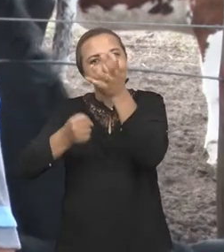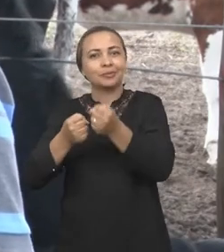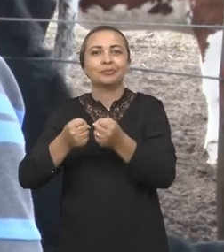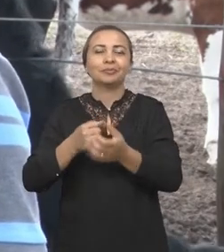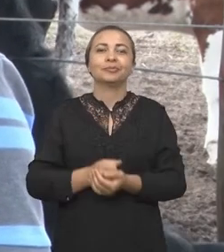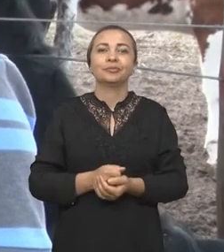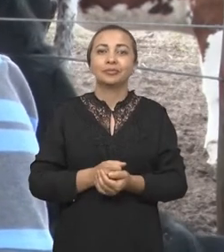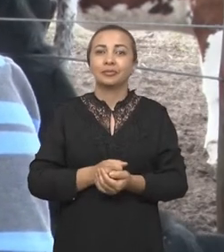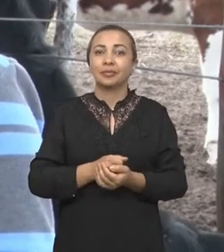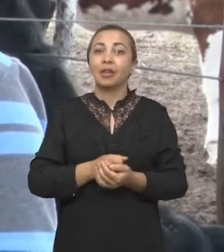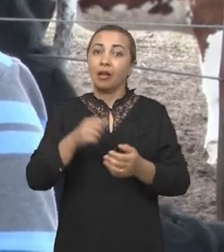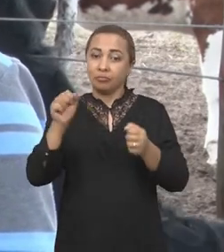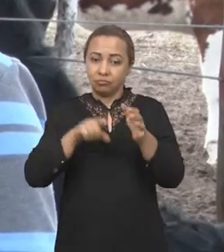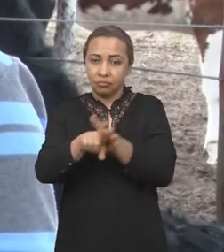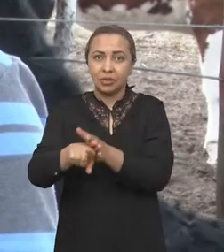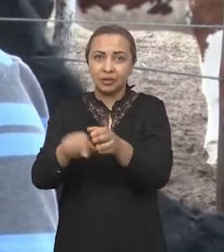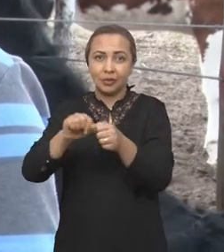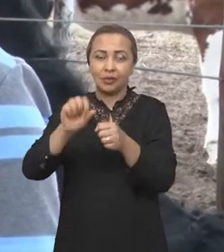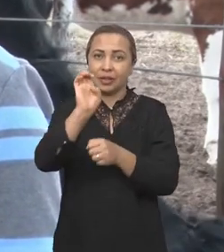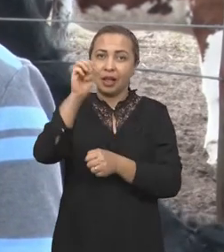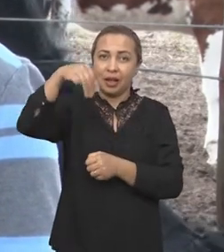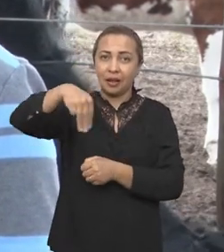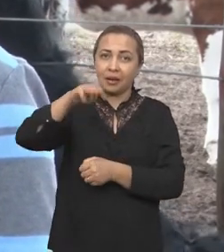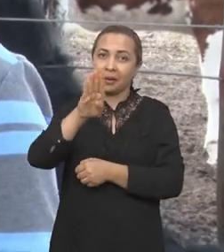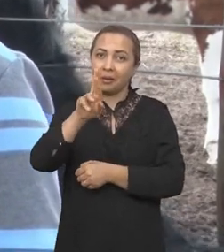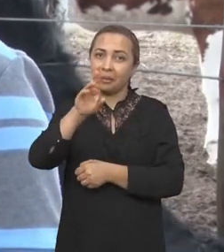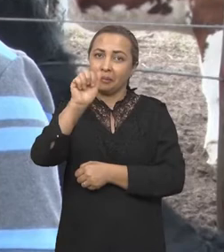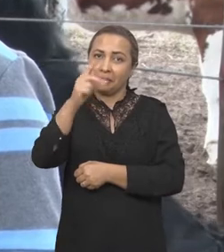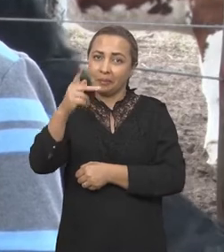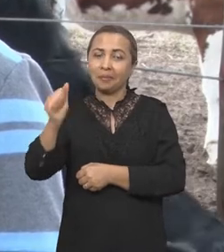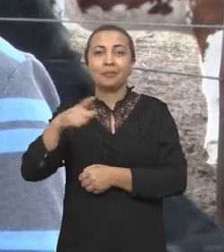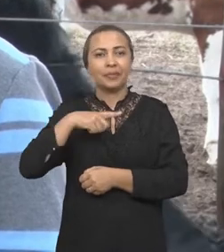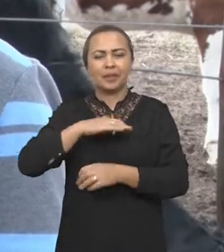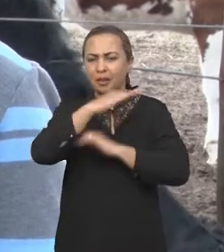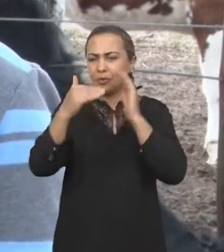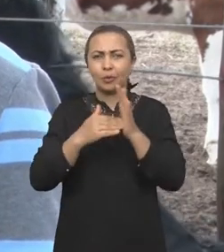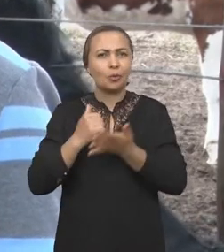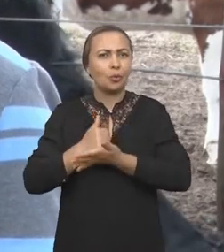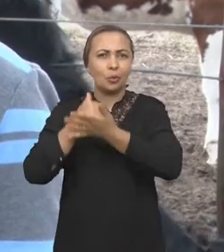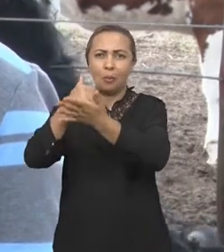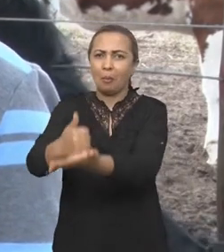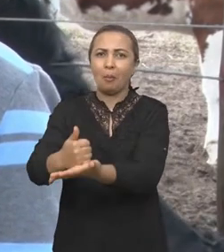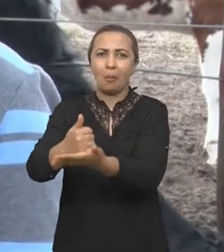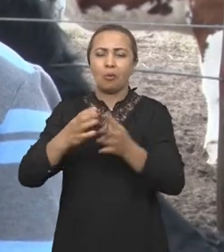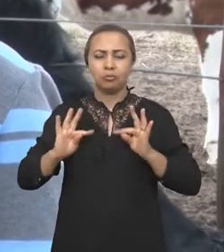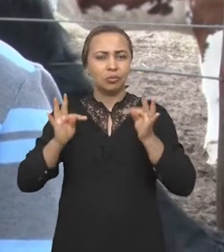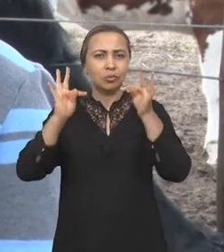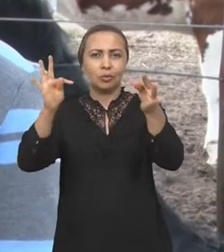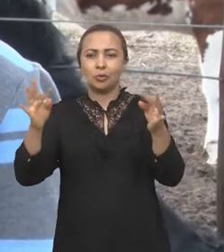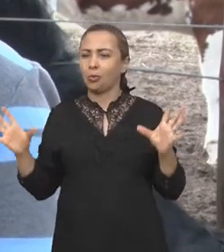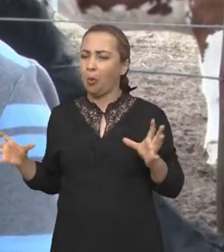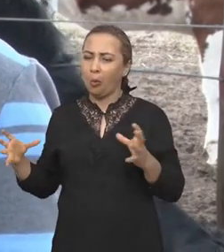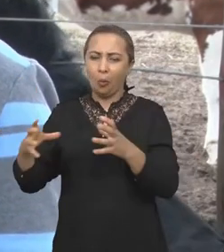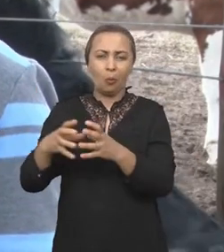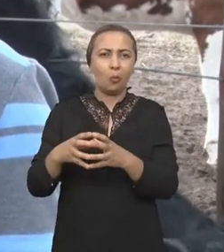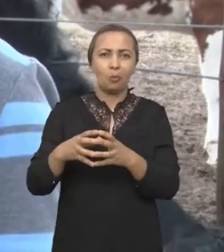ela foi realizada na Embrapa Gado de Leite, em Coronel Pacheco, e teve todo esse suporte tecnológico. Foi uma